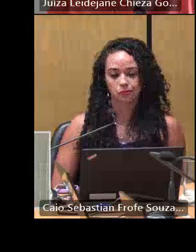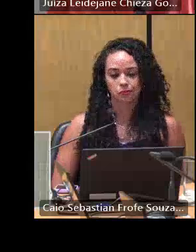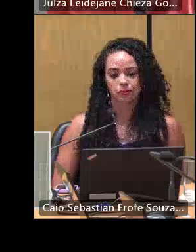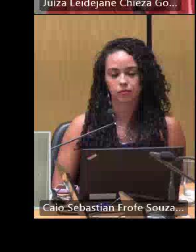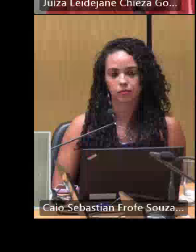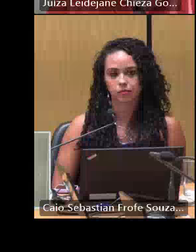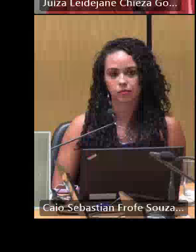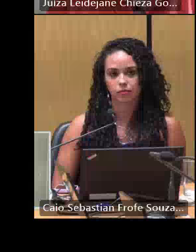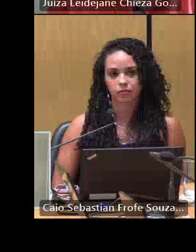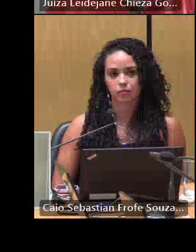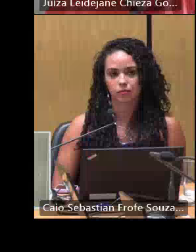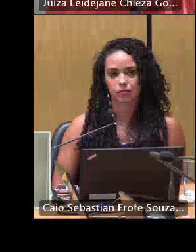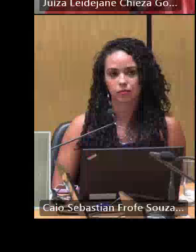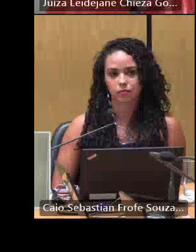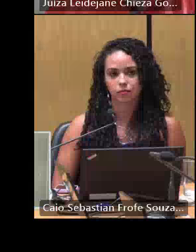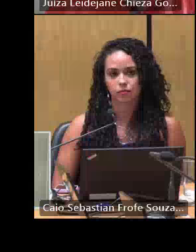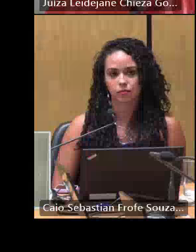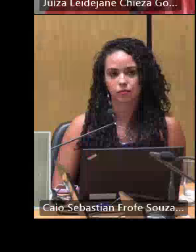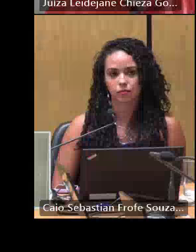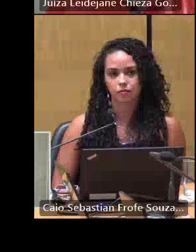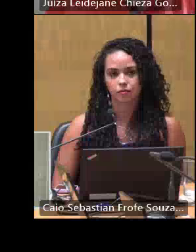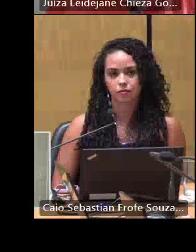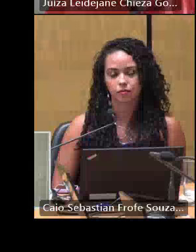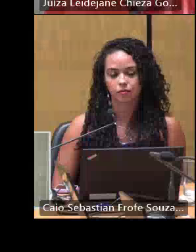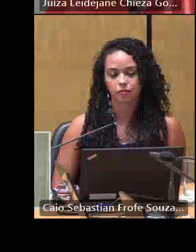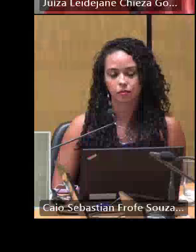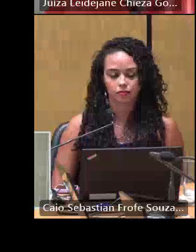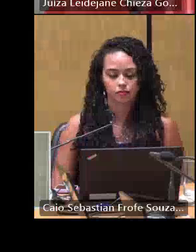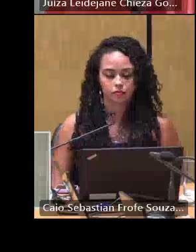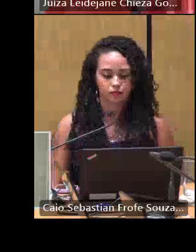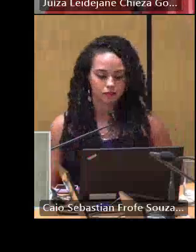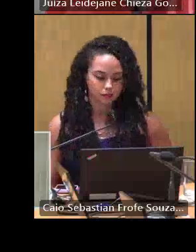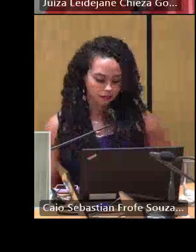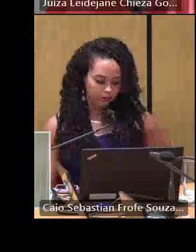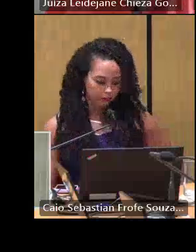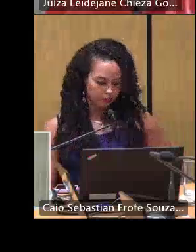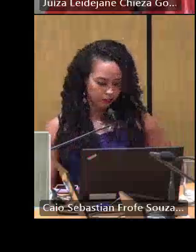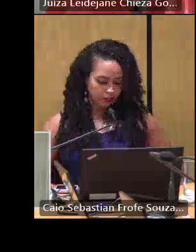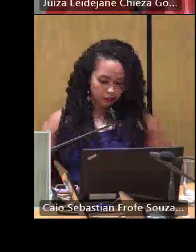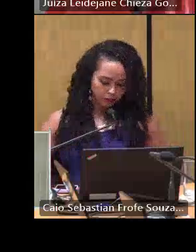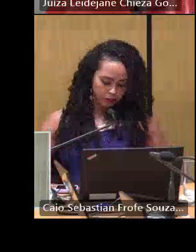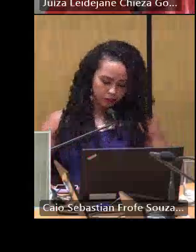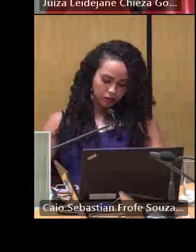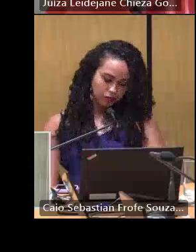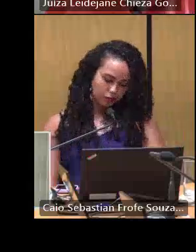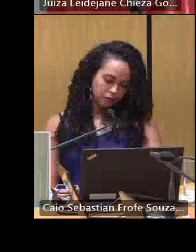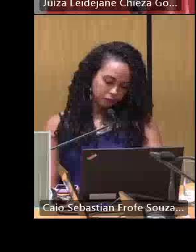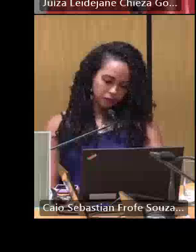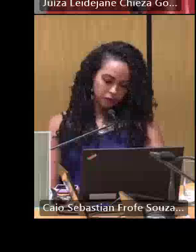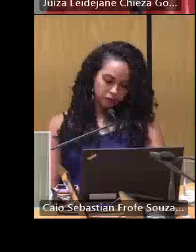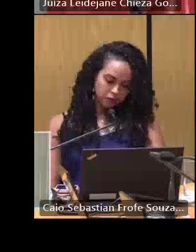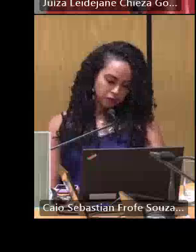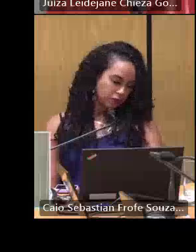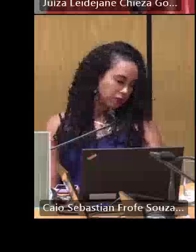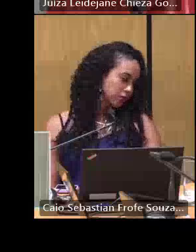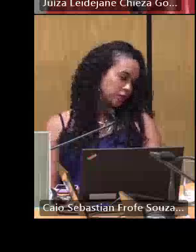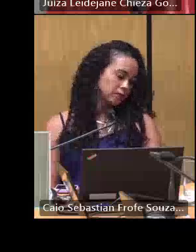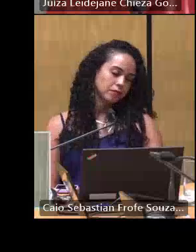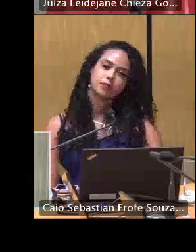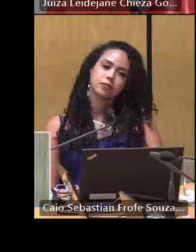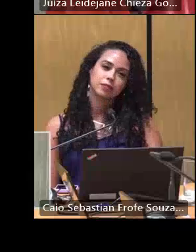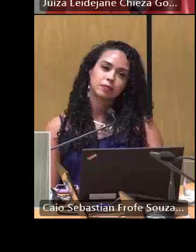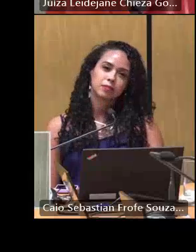escravização de africanos no Brasil pois por aqui e arredores passou em torno de 1 milhão de